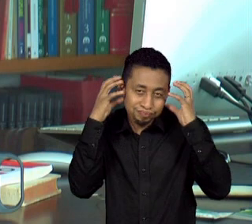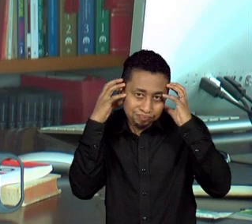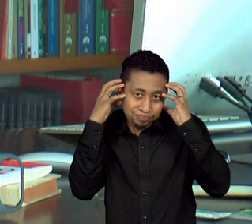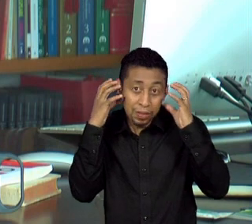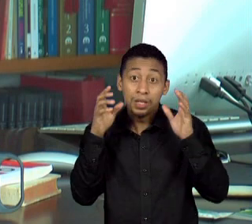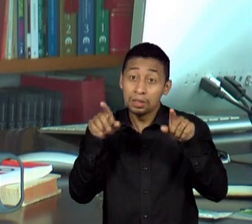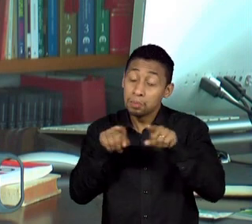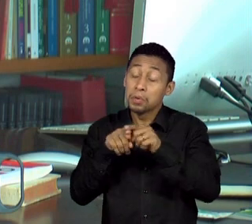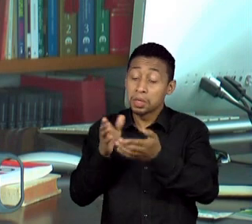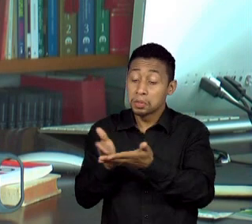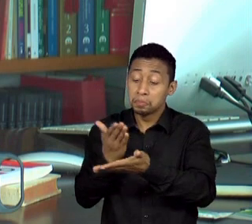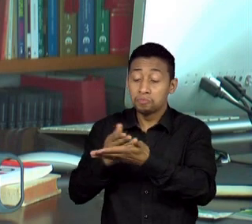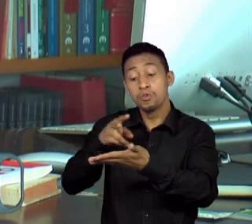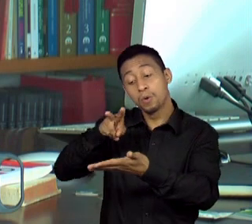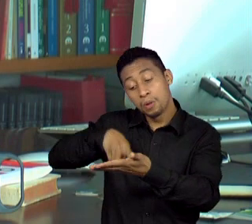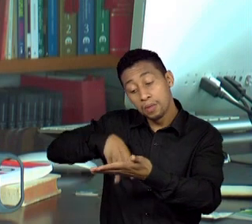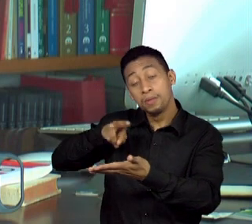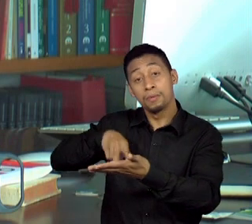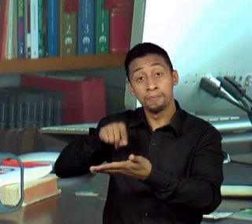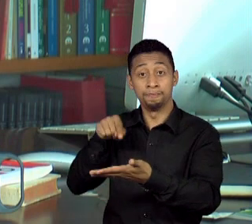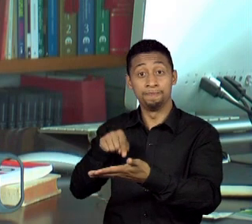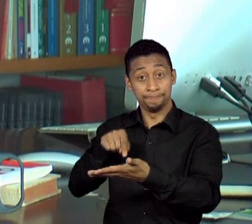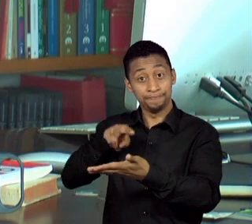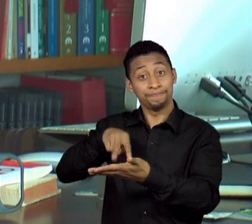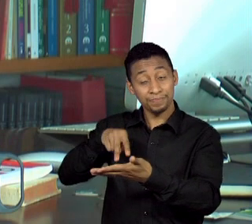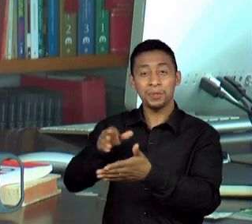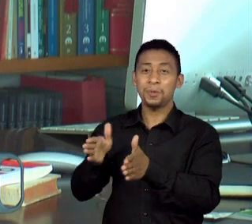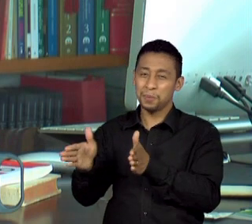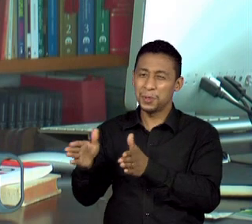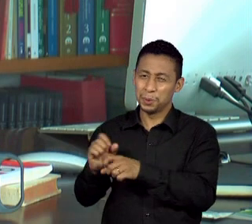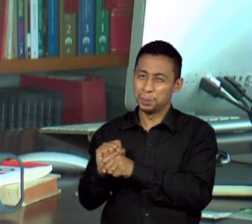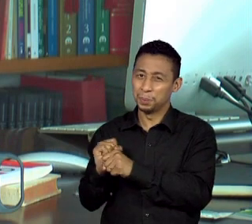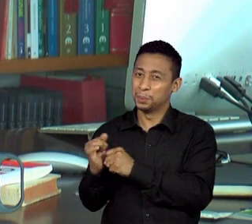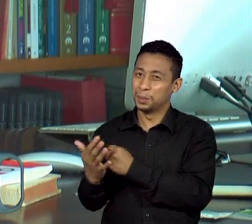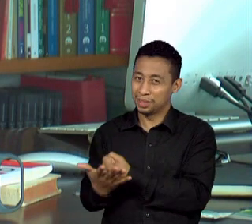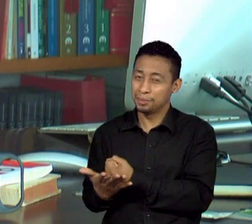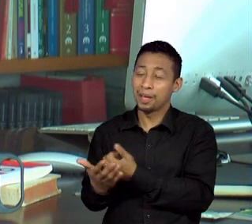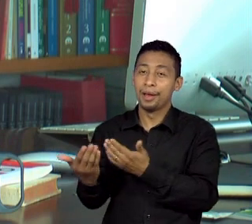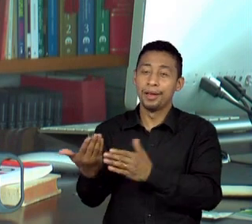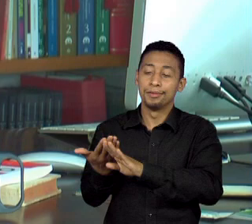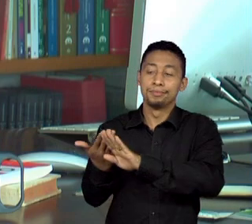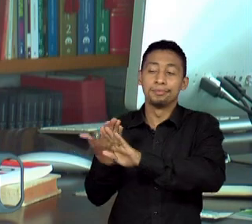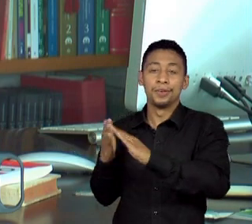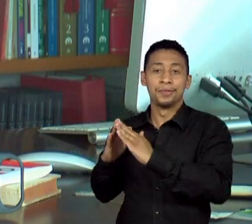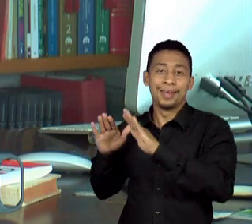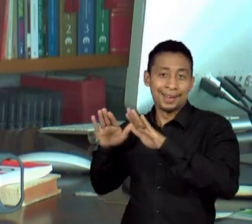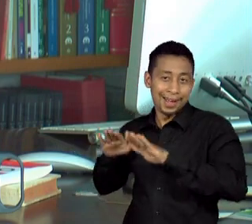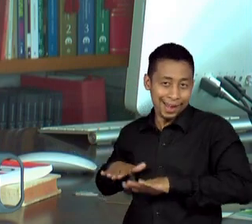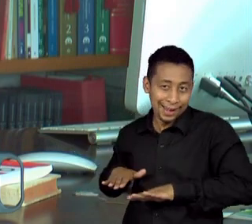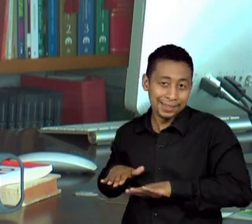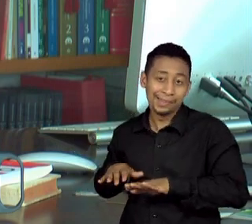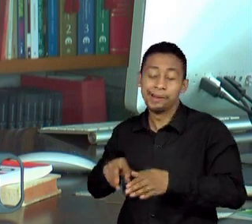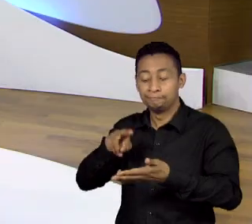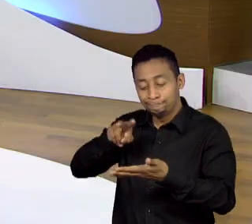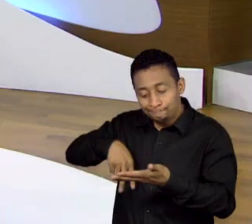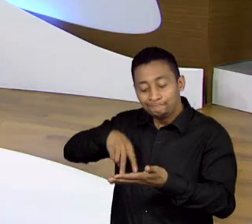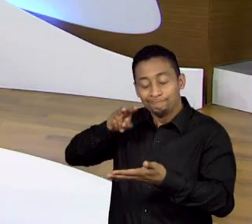lido bastante, isso a pandemia recuperou um pouco em mim, assim,